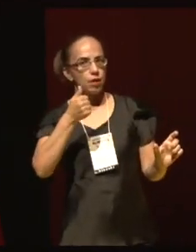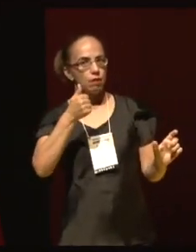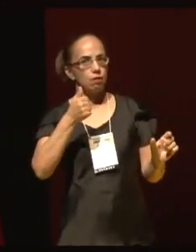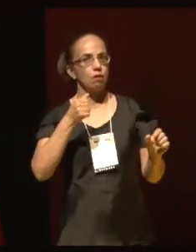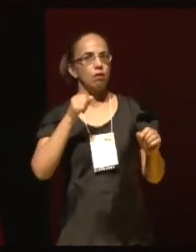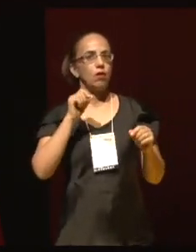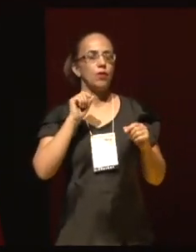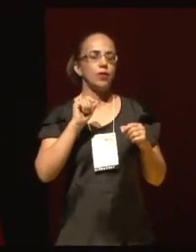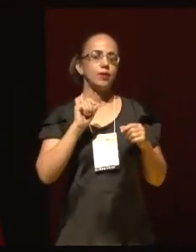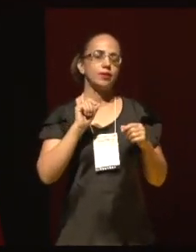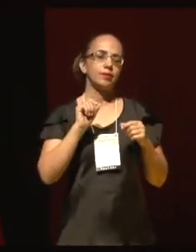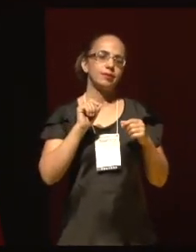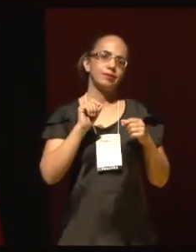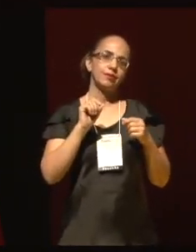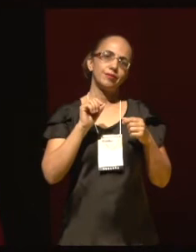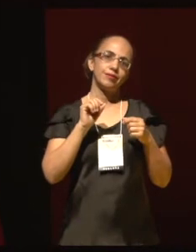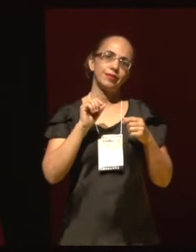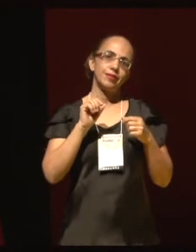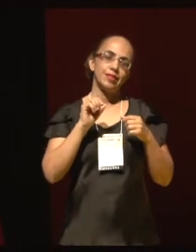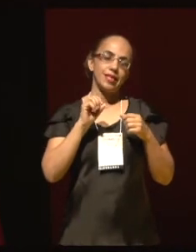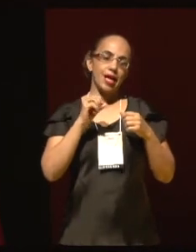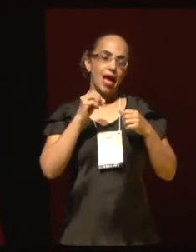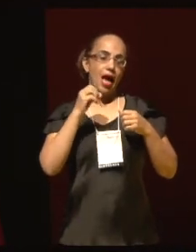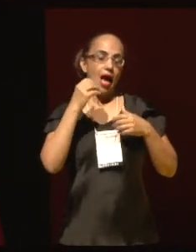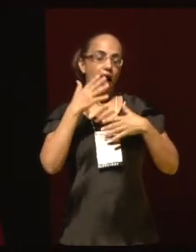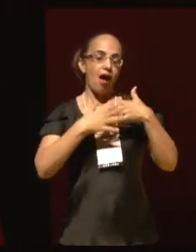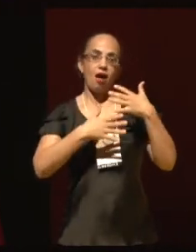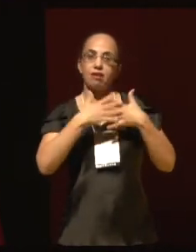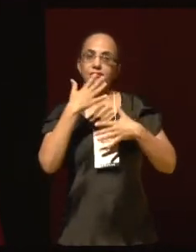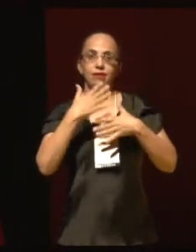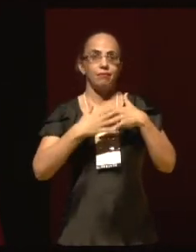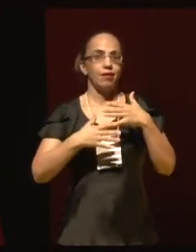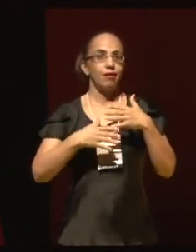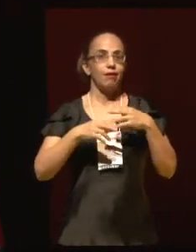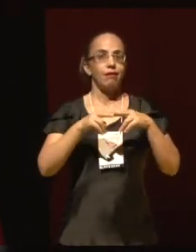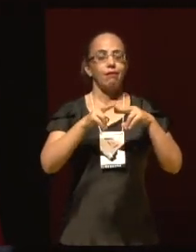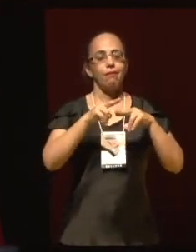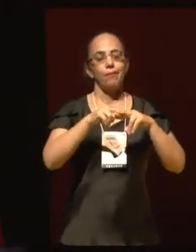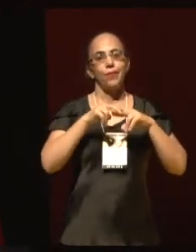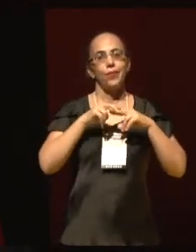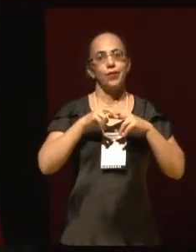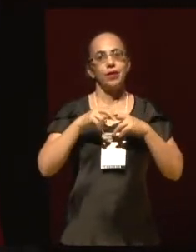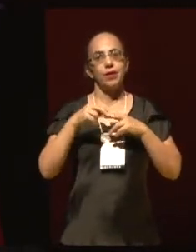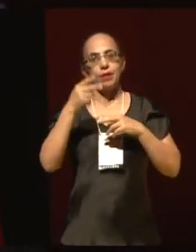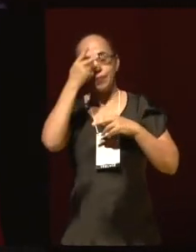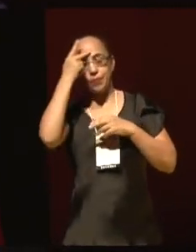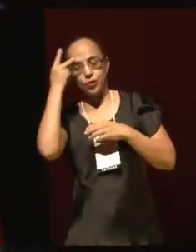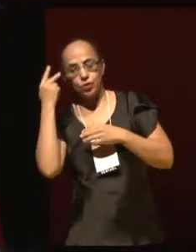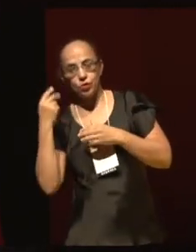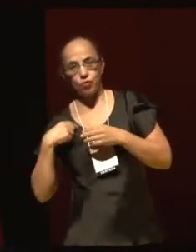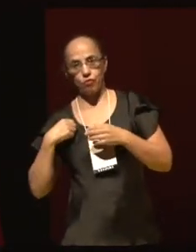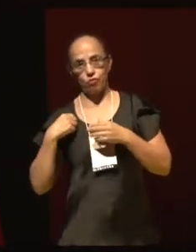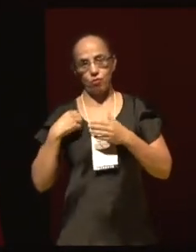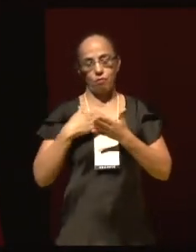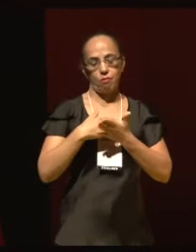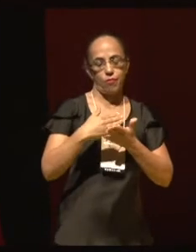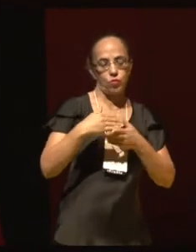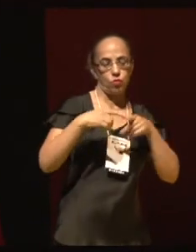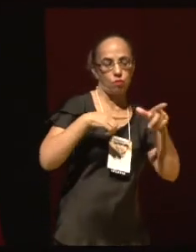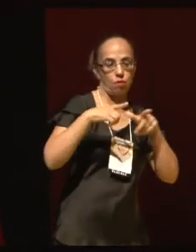pela ausência daquele trabalhador. Então, aquele voluntário deve ser